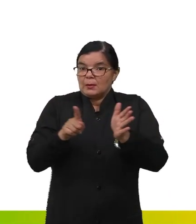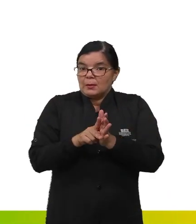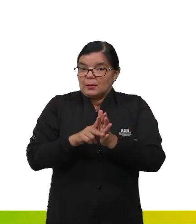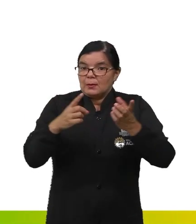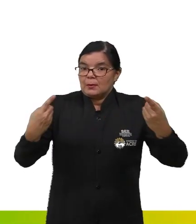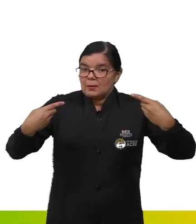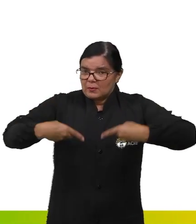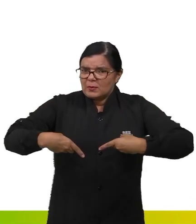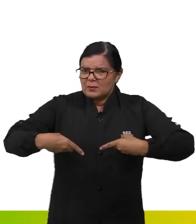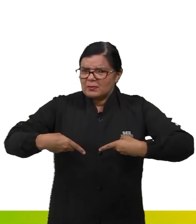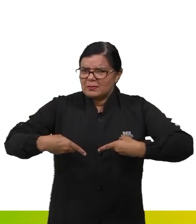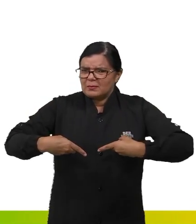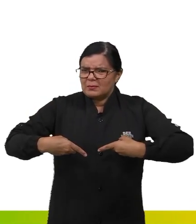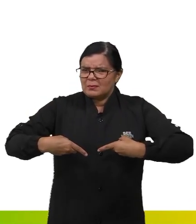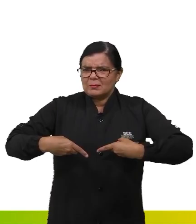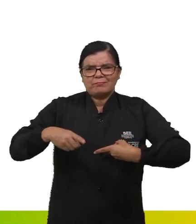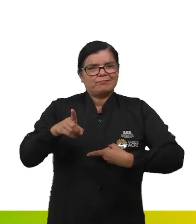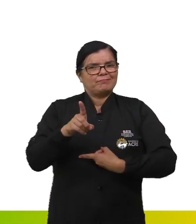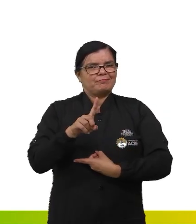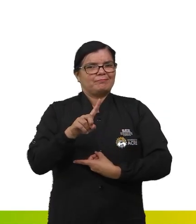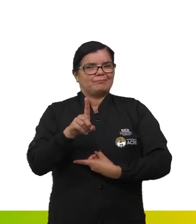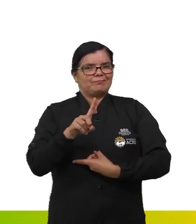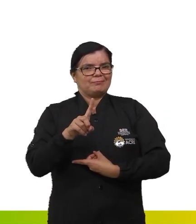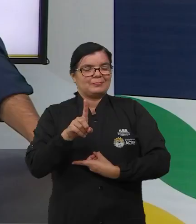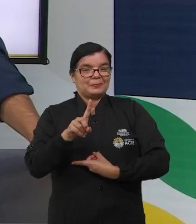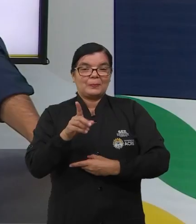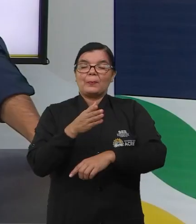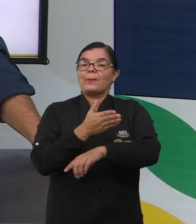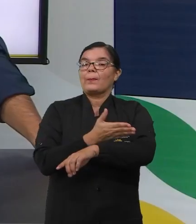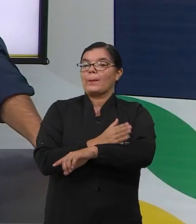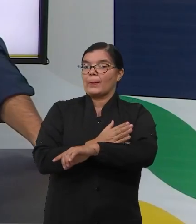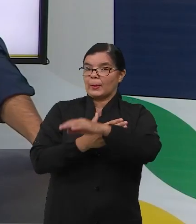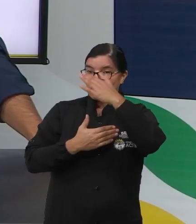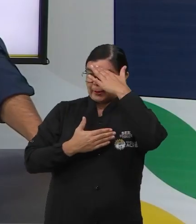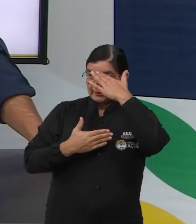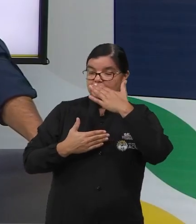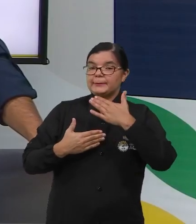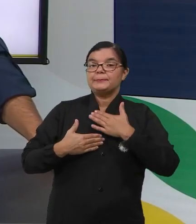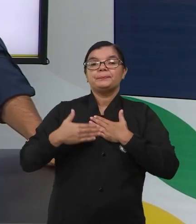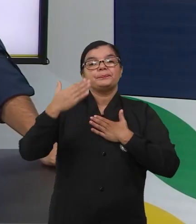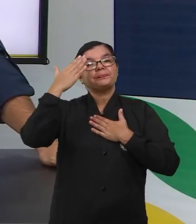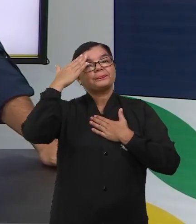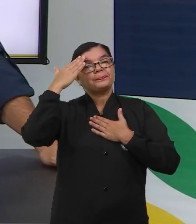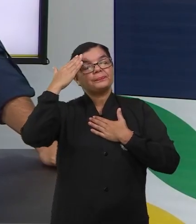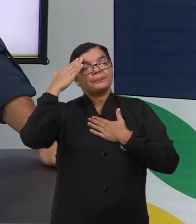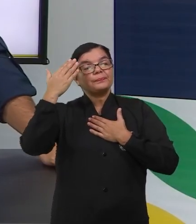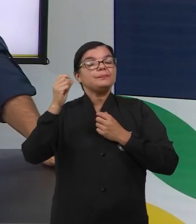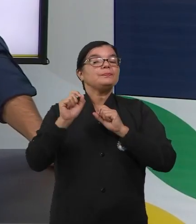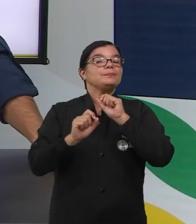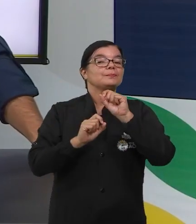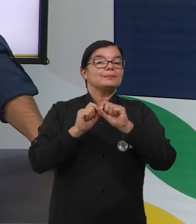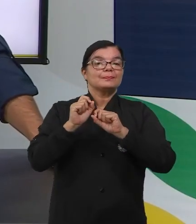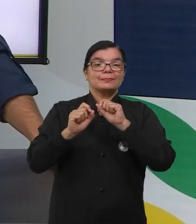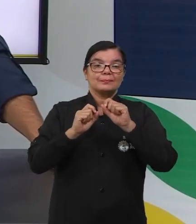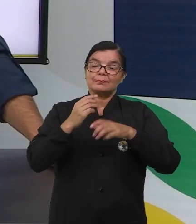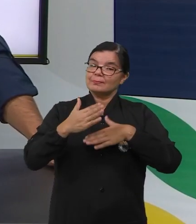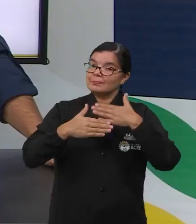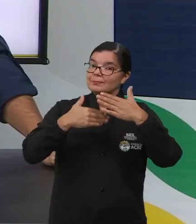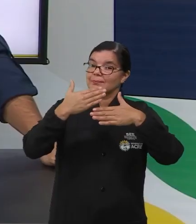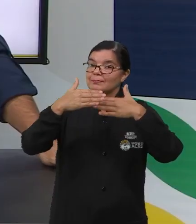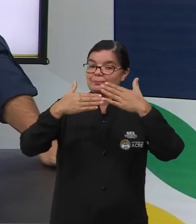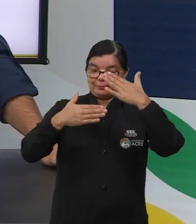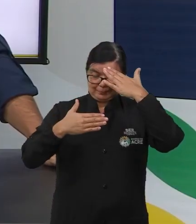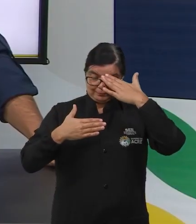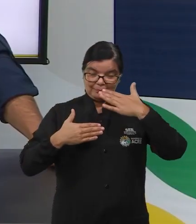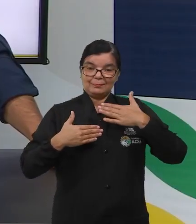exclusivamente competitiva? Não. Práticas corporais vão ser entendidas como as ações desenvolvidas com o